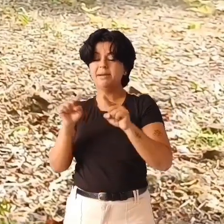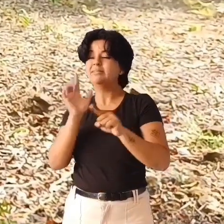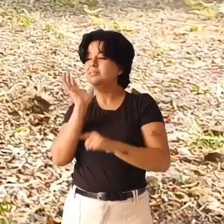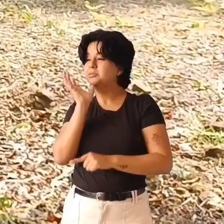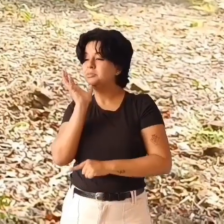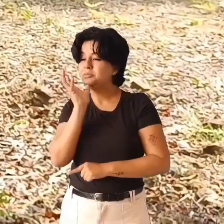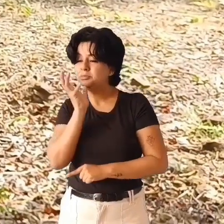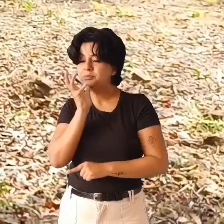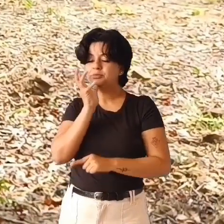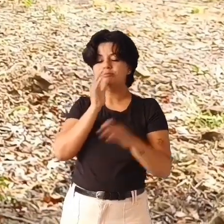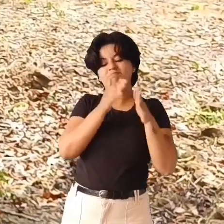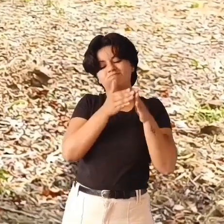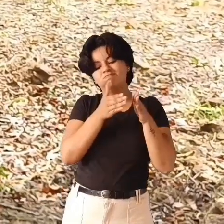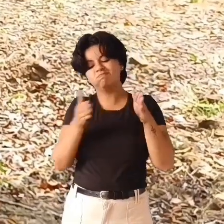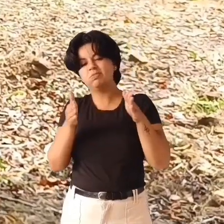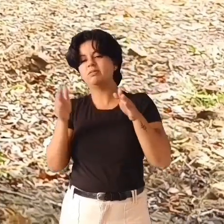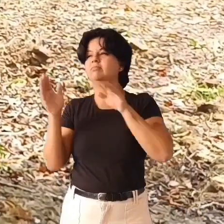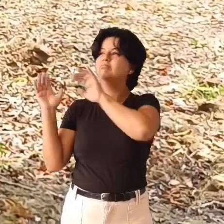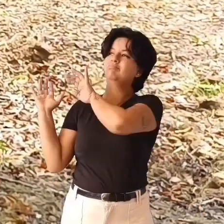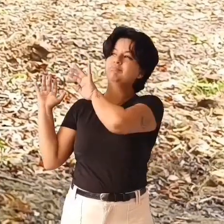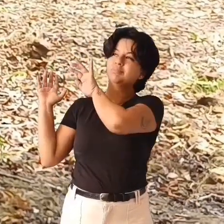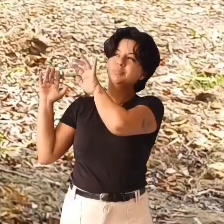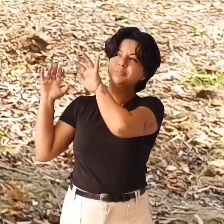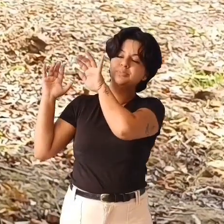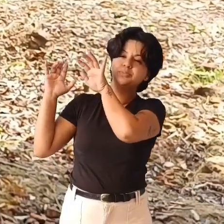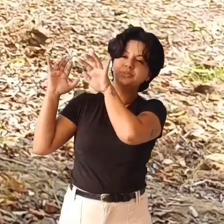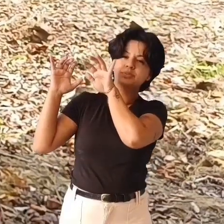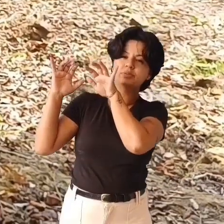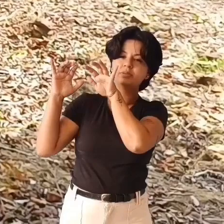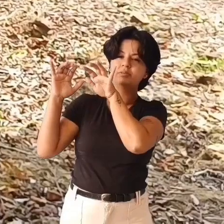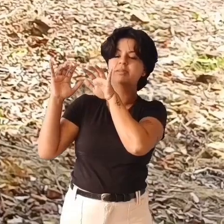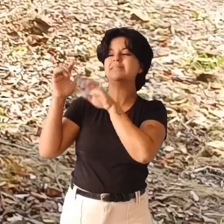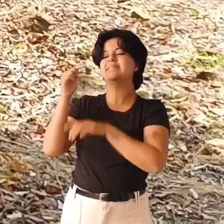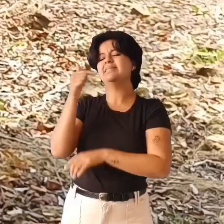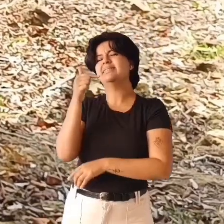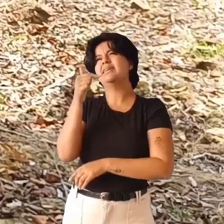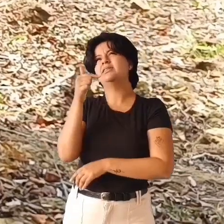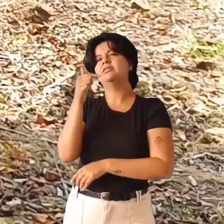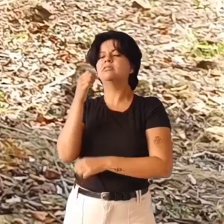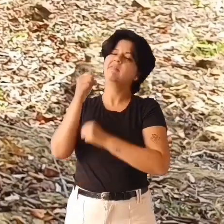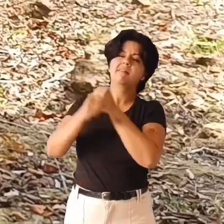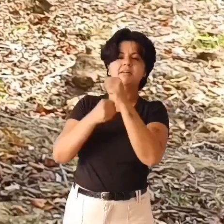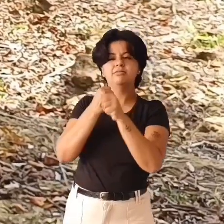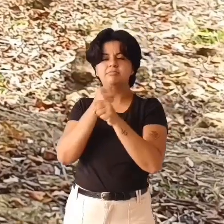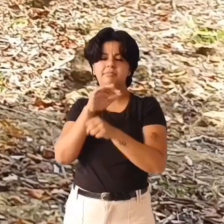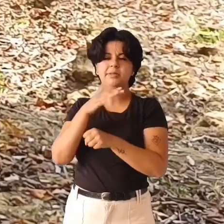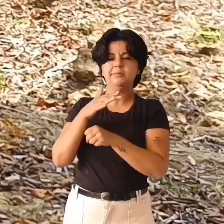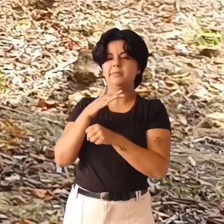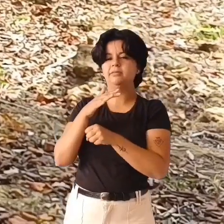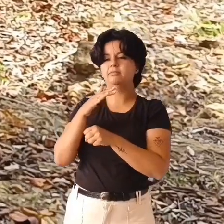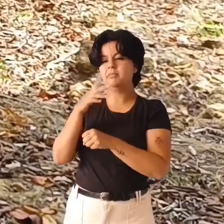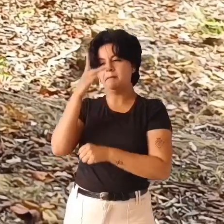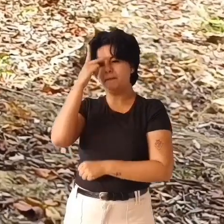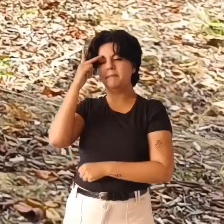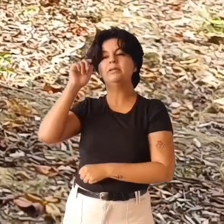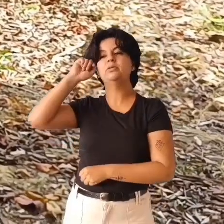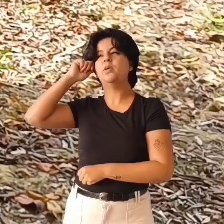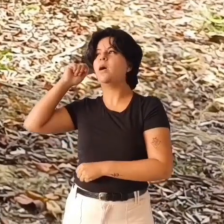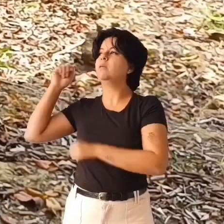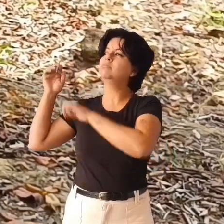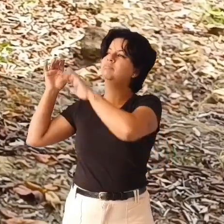só começaram a chegar para cá em 1771. Então, foram 7 anos trazendo os mazaganenses lá